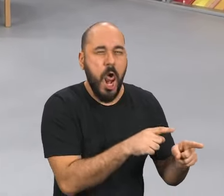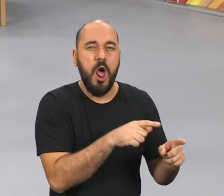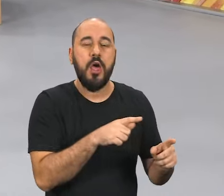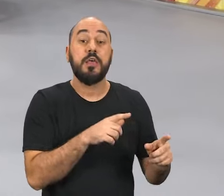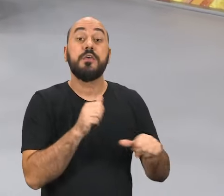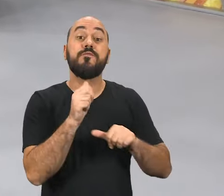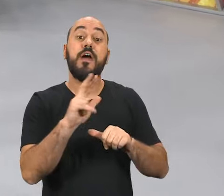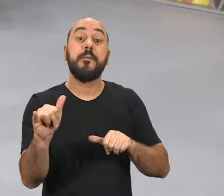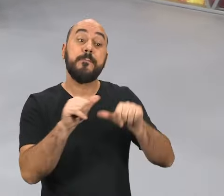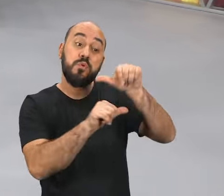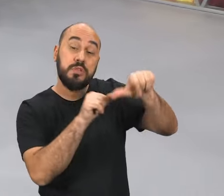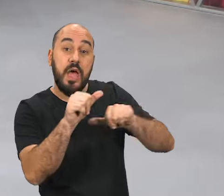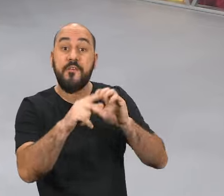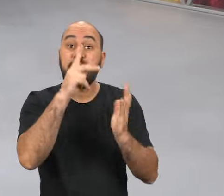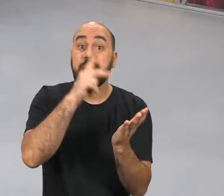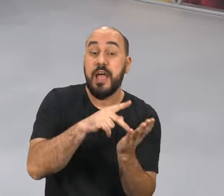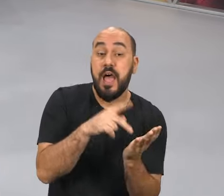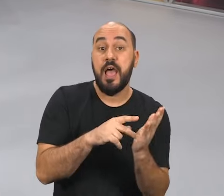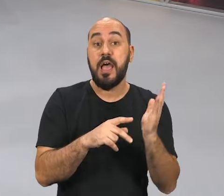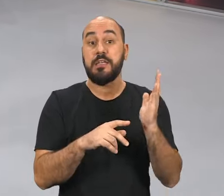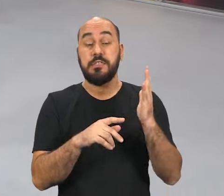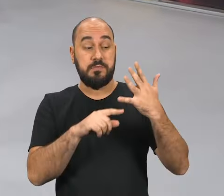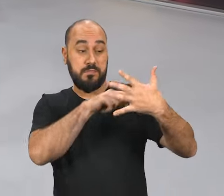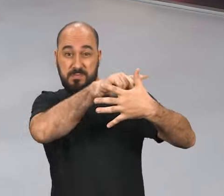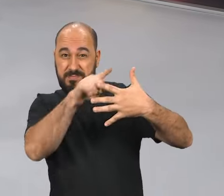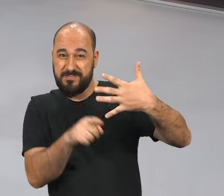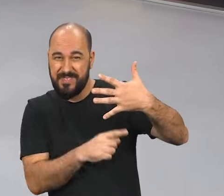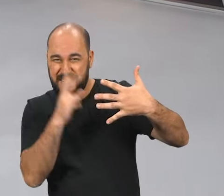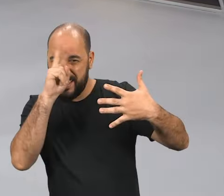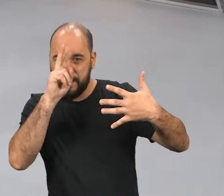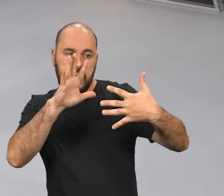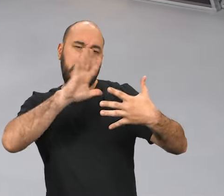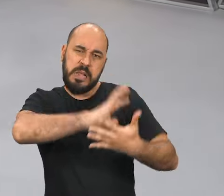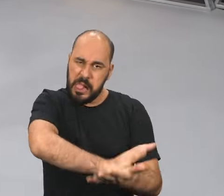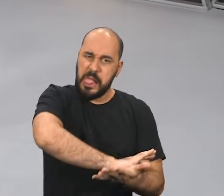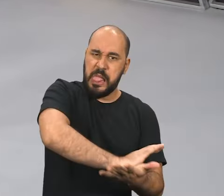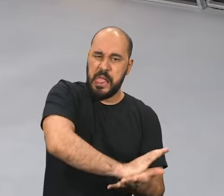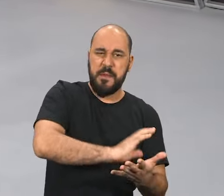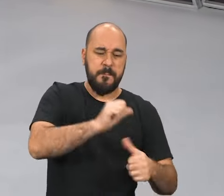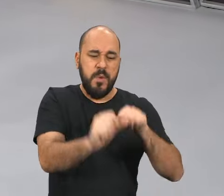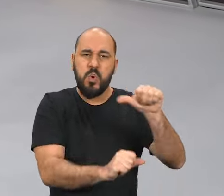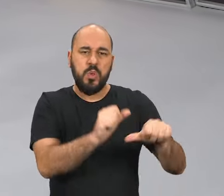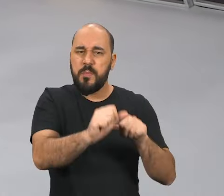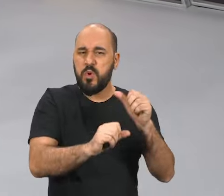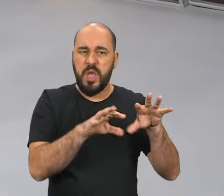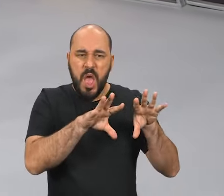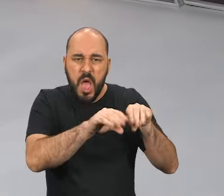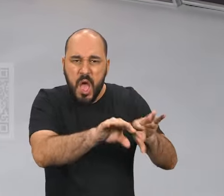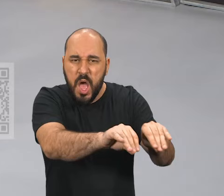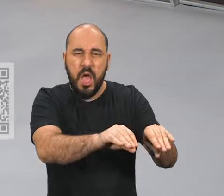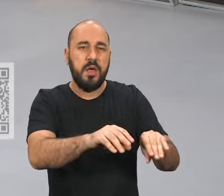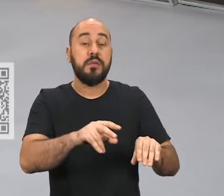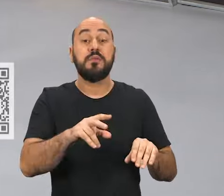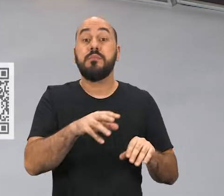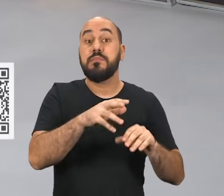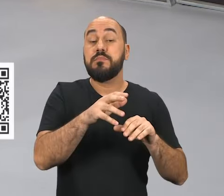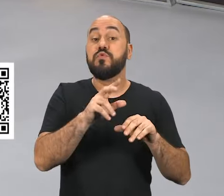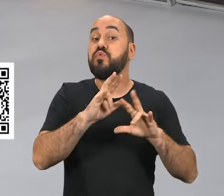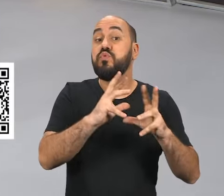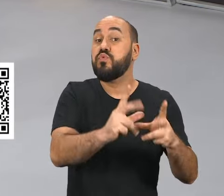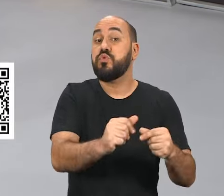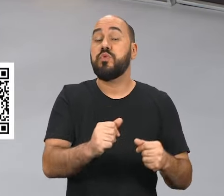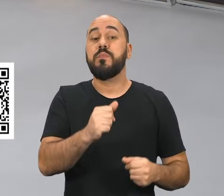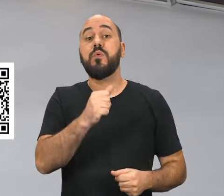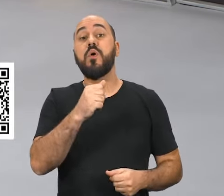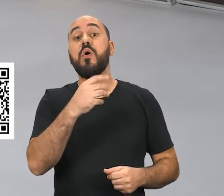mudar a verdade em mentira, iria pisar na verdade por 42 meses, vezes 30, 1.260 dias. Você vai para Apocalipse 12,